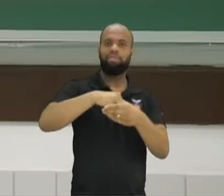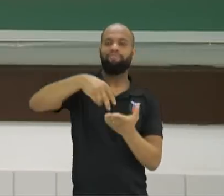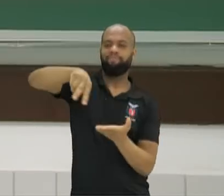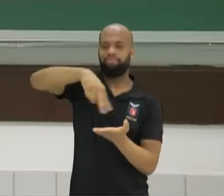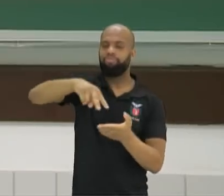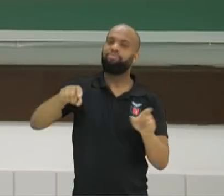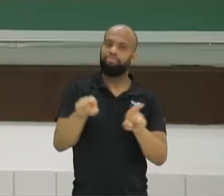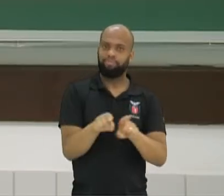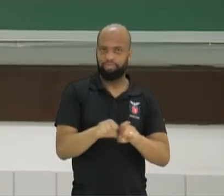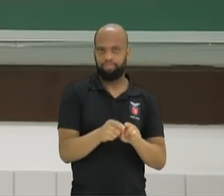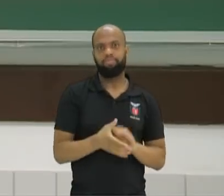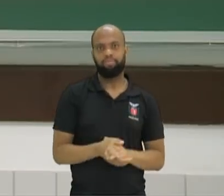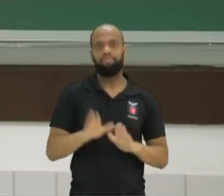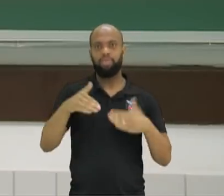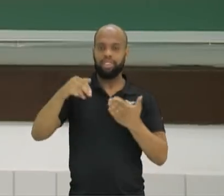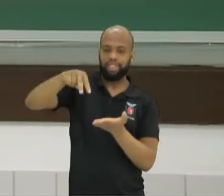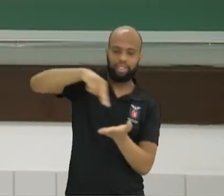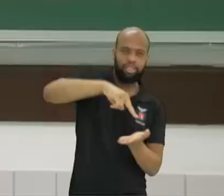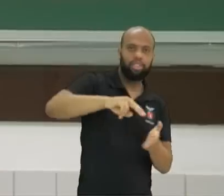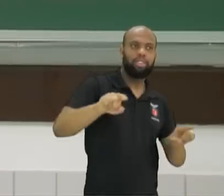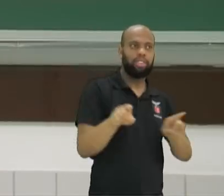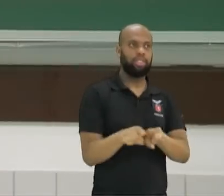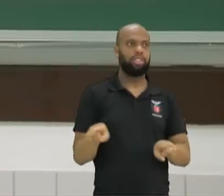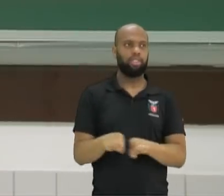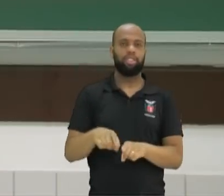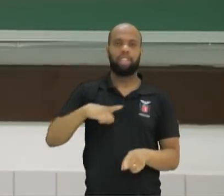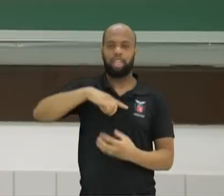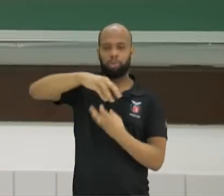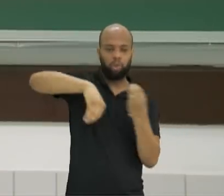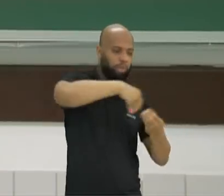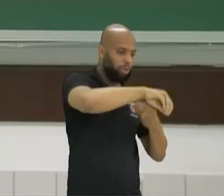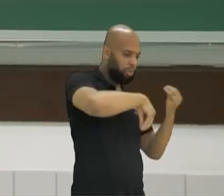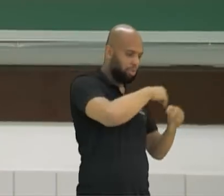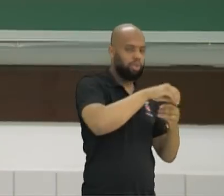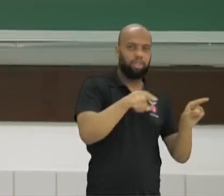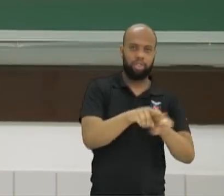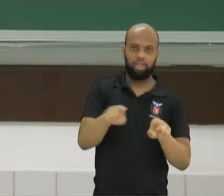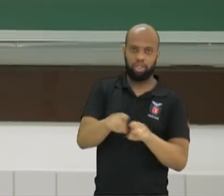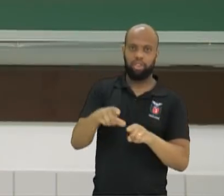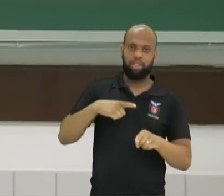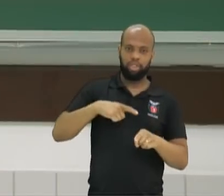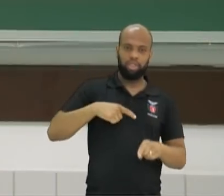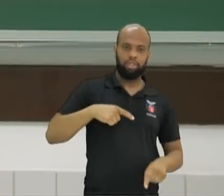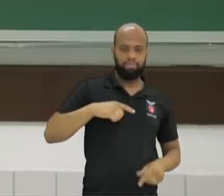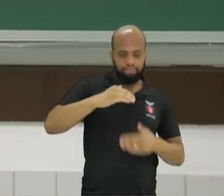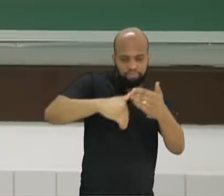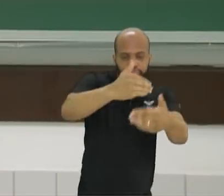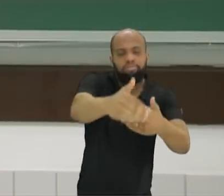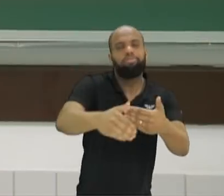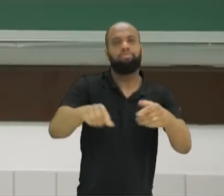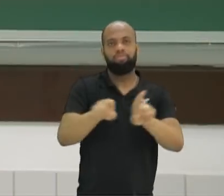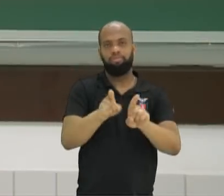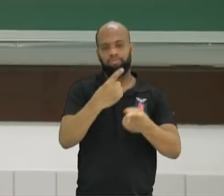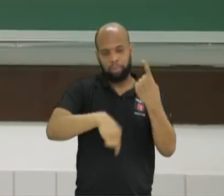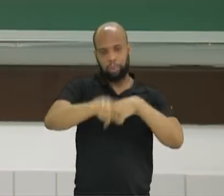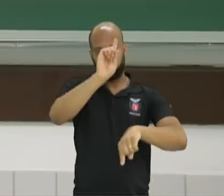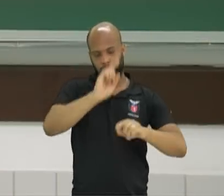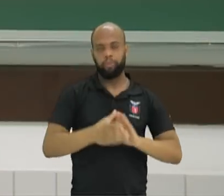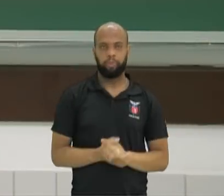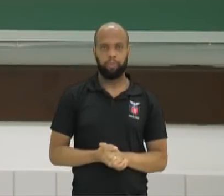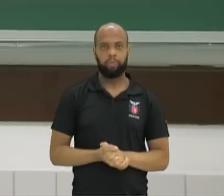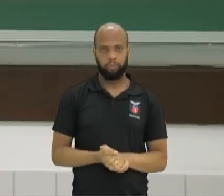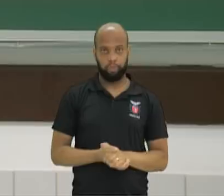outros estilos, né? As danças acabam se misturando ao longo do seu desenvolvimento, da sua